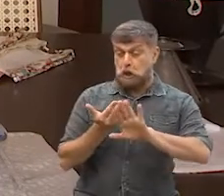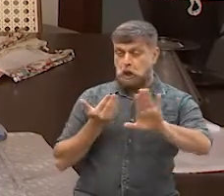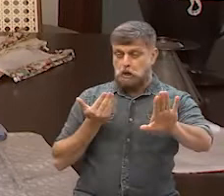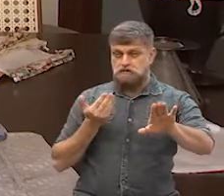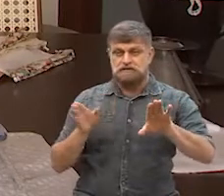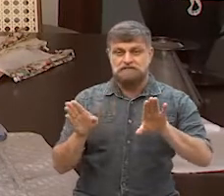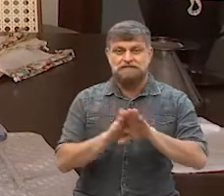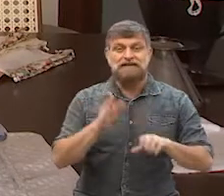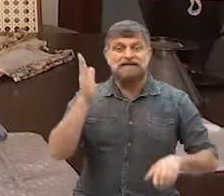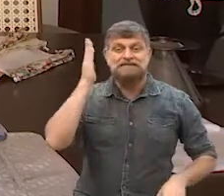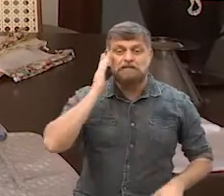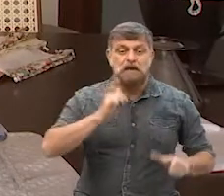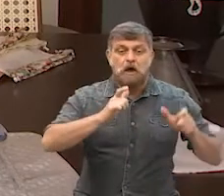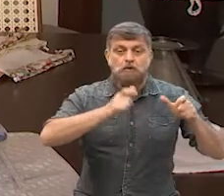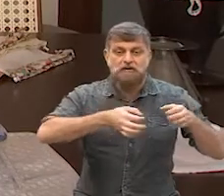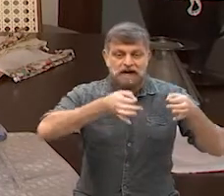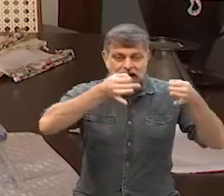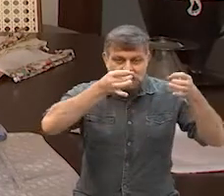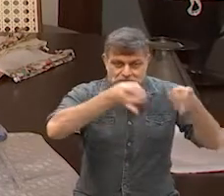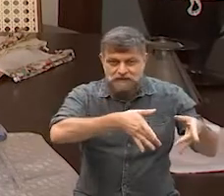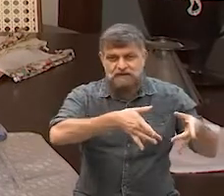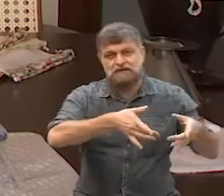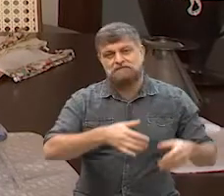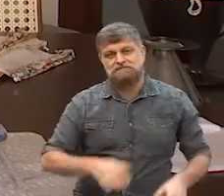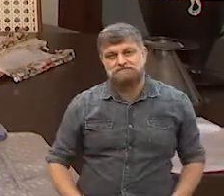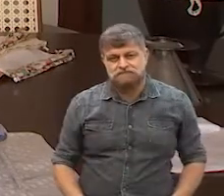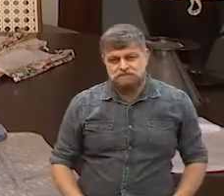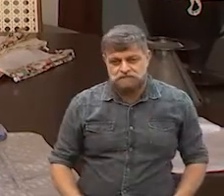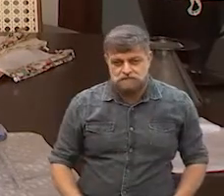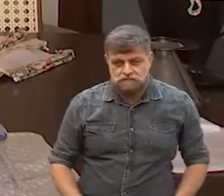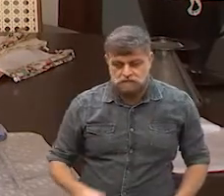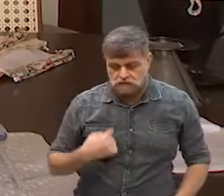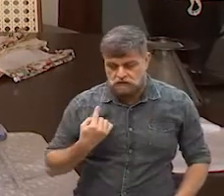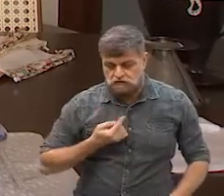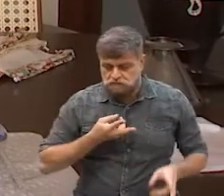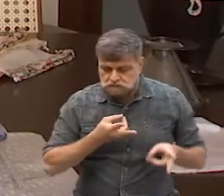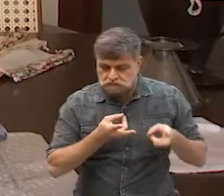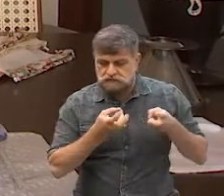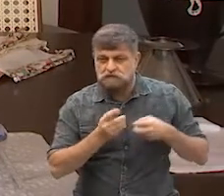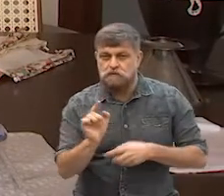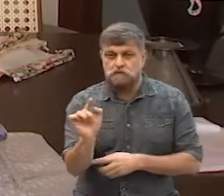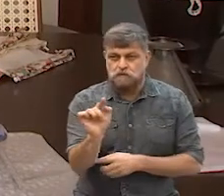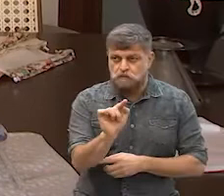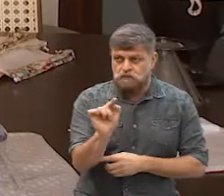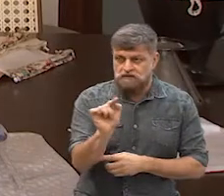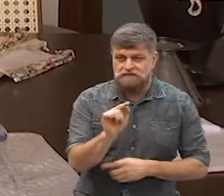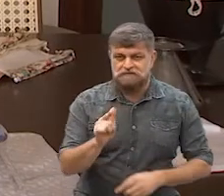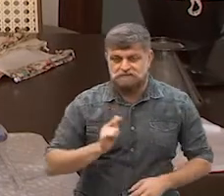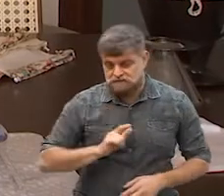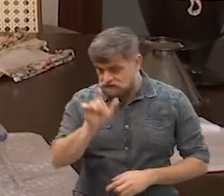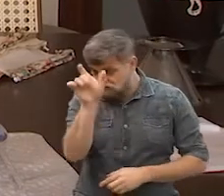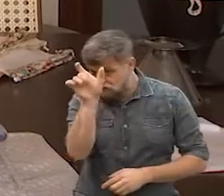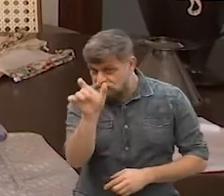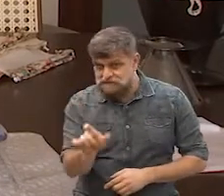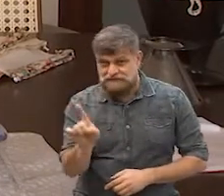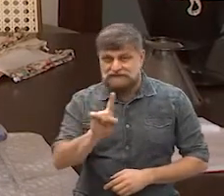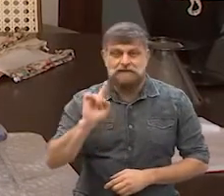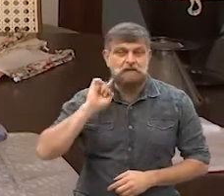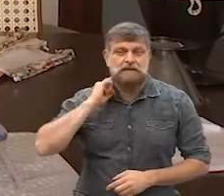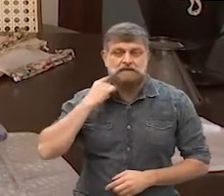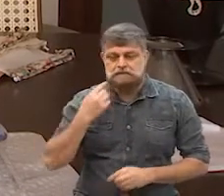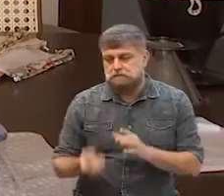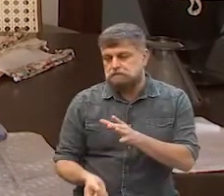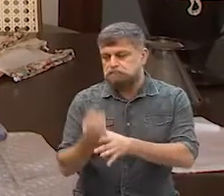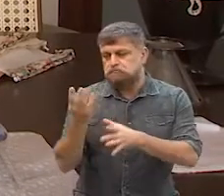a destinação correta do seu lixo. Então nós vimos o seguinte, para você não gerar mais